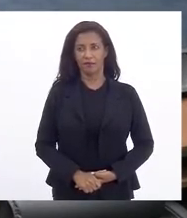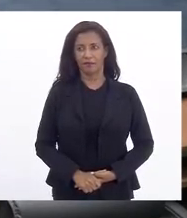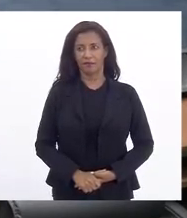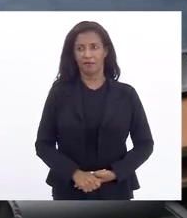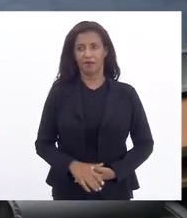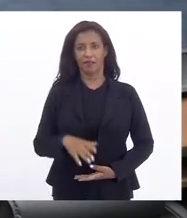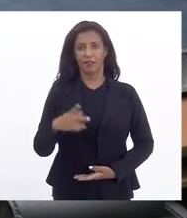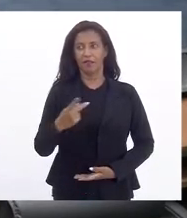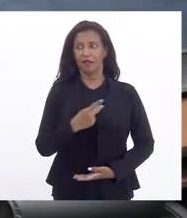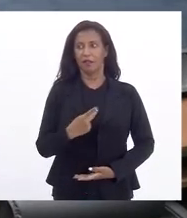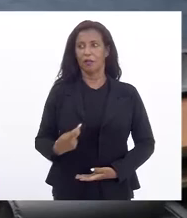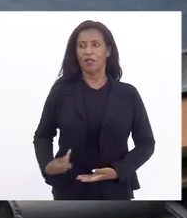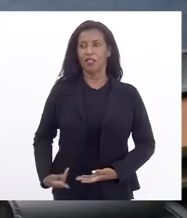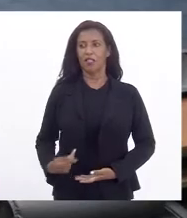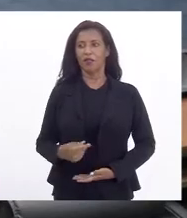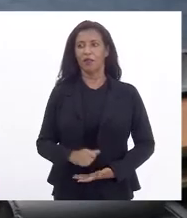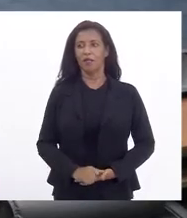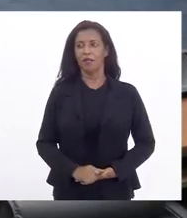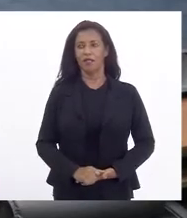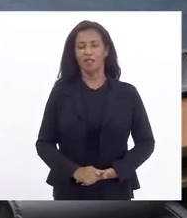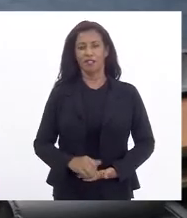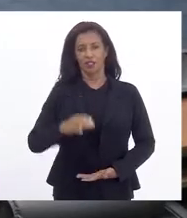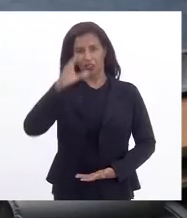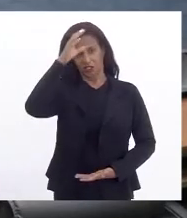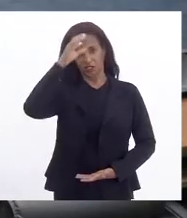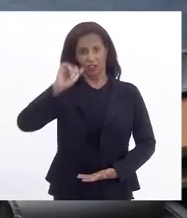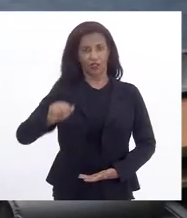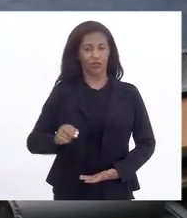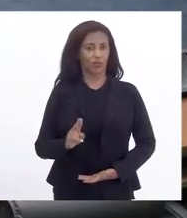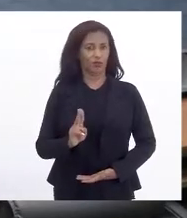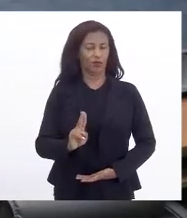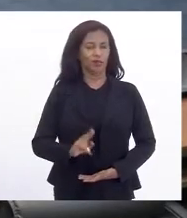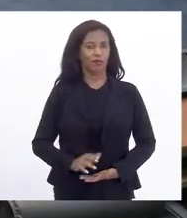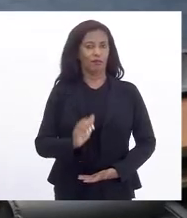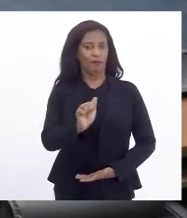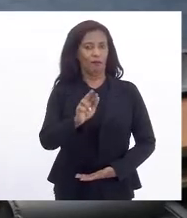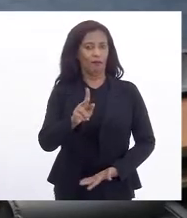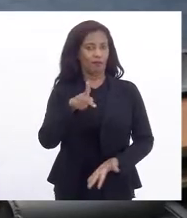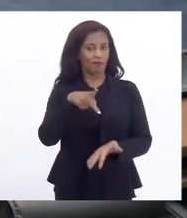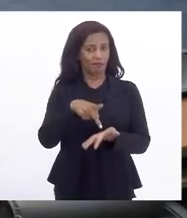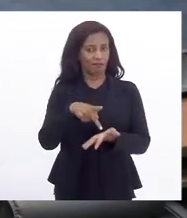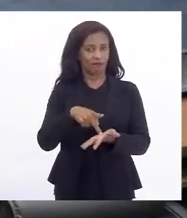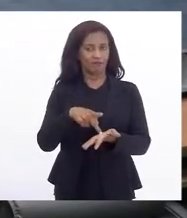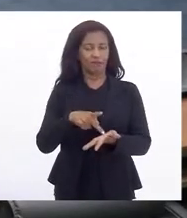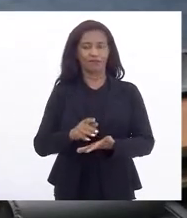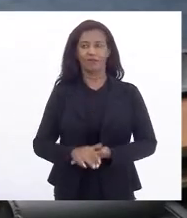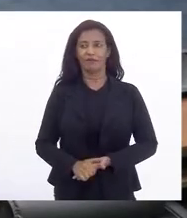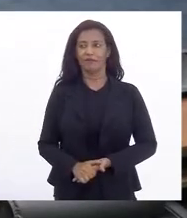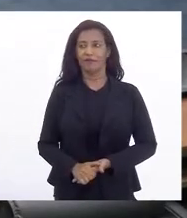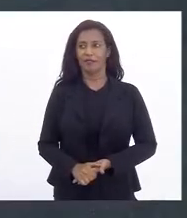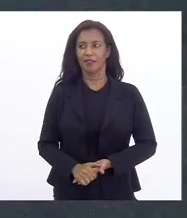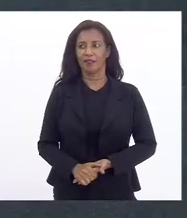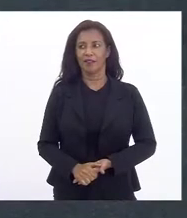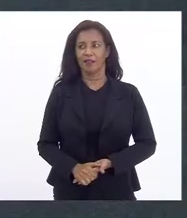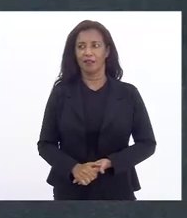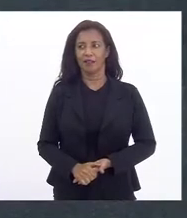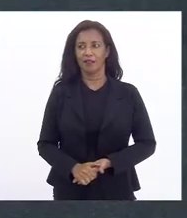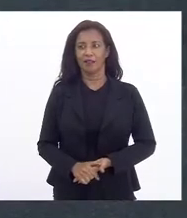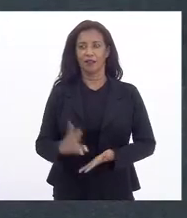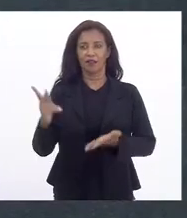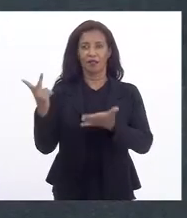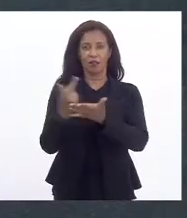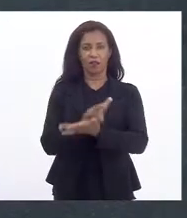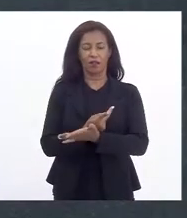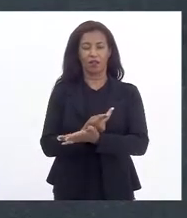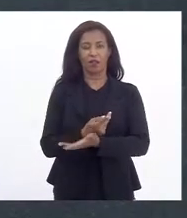e chora bastante resultado da tia Ju e a água reflete com exatidão e o